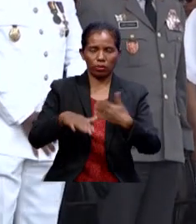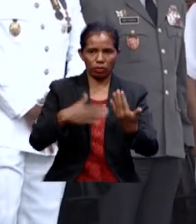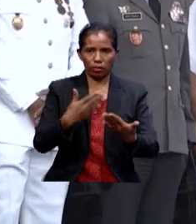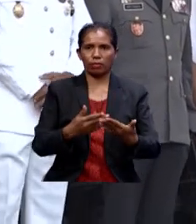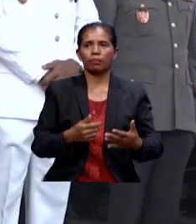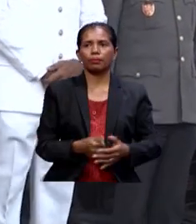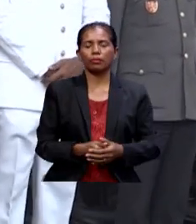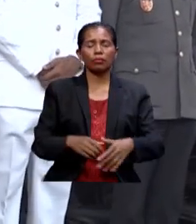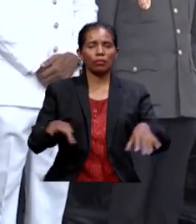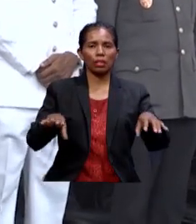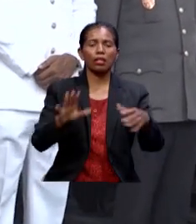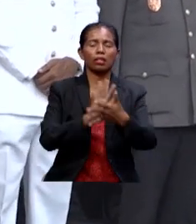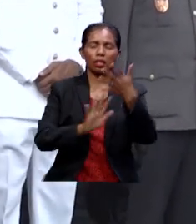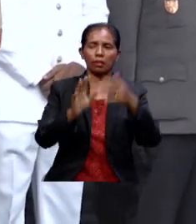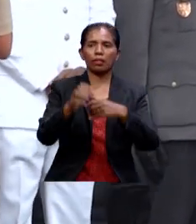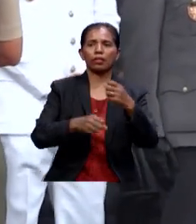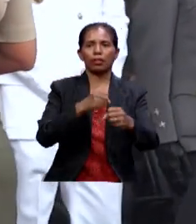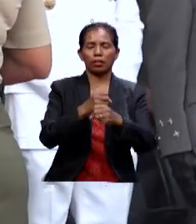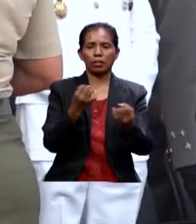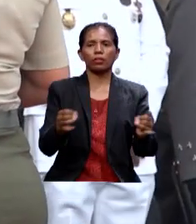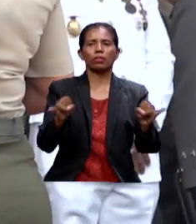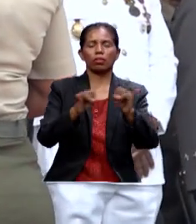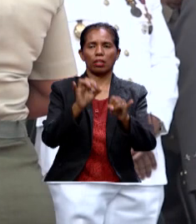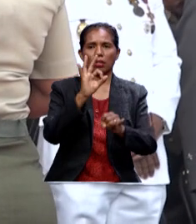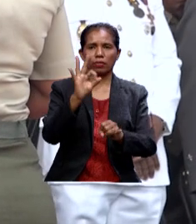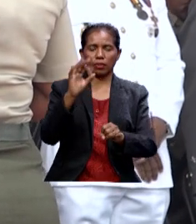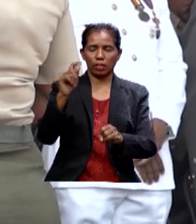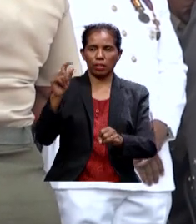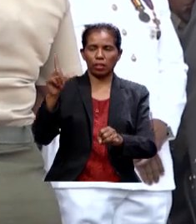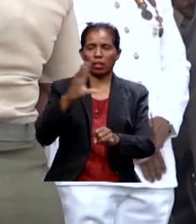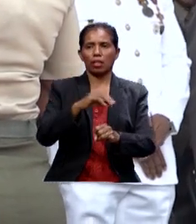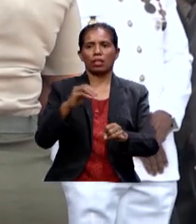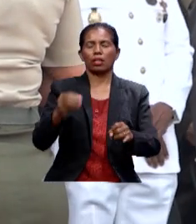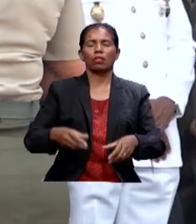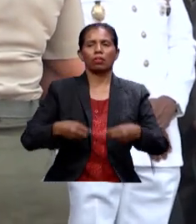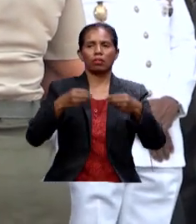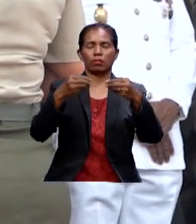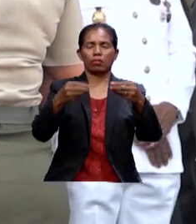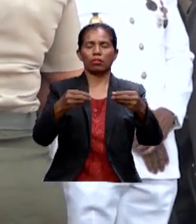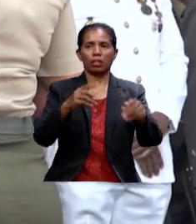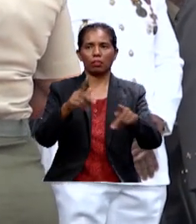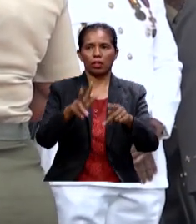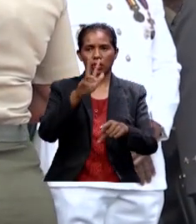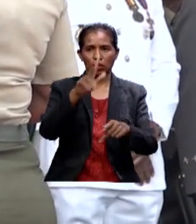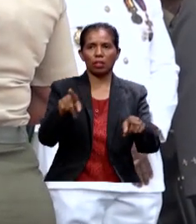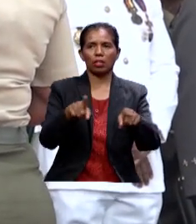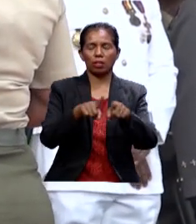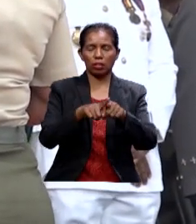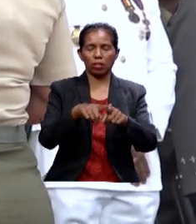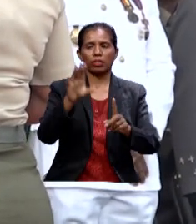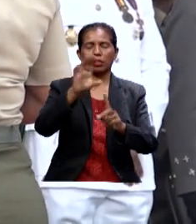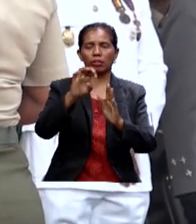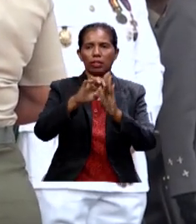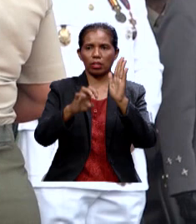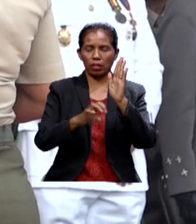e a comemoração tinang idane, instituição FF Detelli halo promoção no entrega bastão comando ba reformado na entolo, hanesan eis se festaram maior